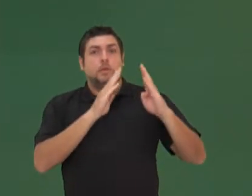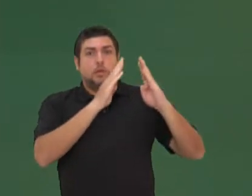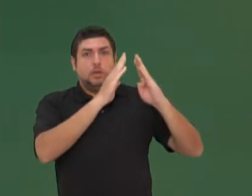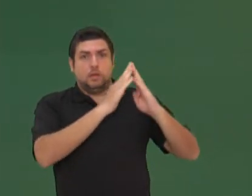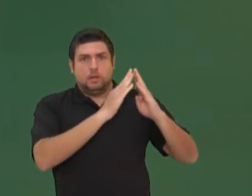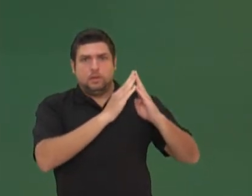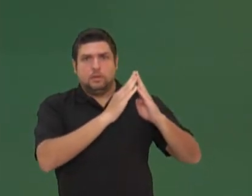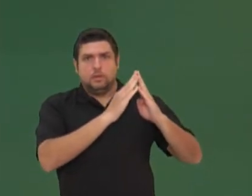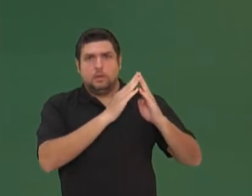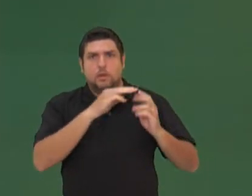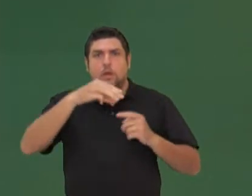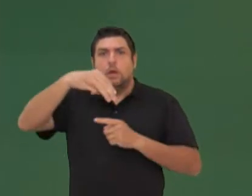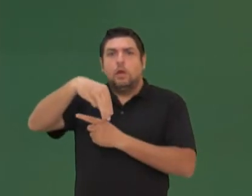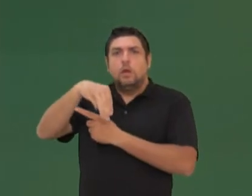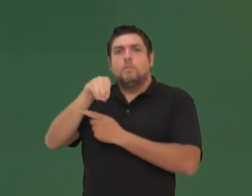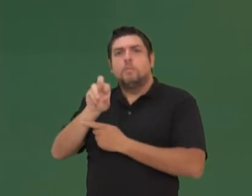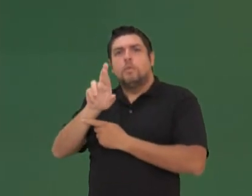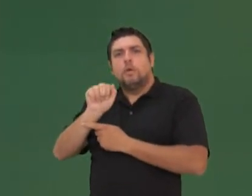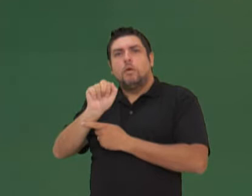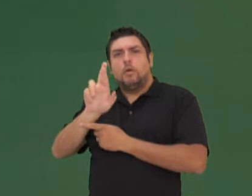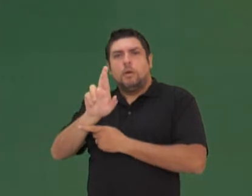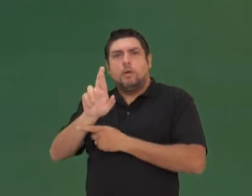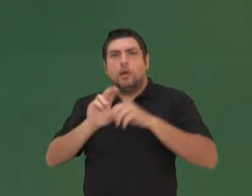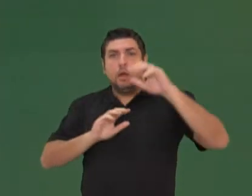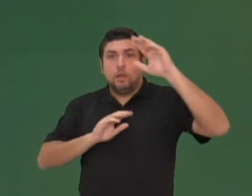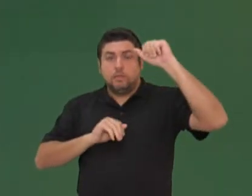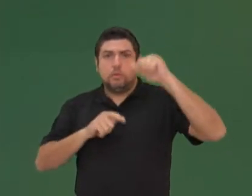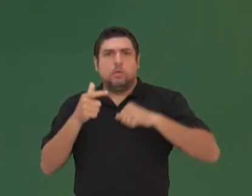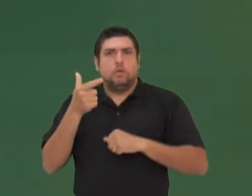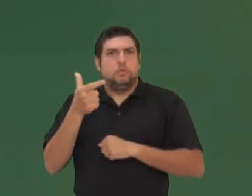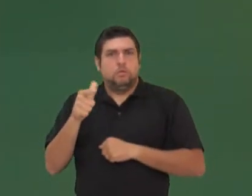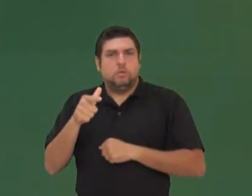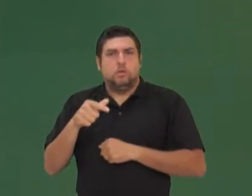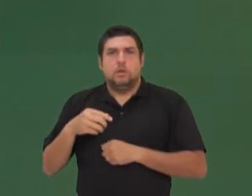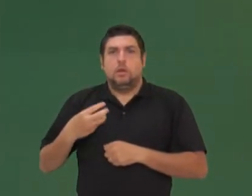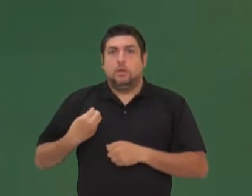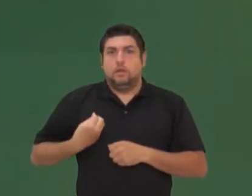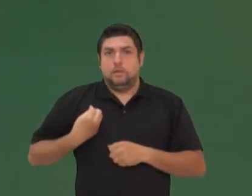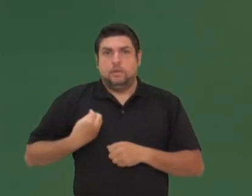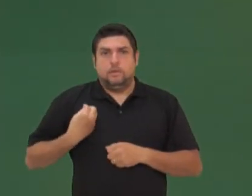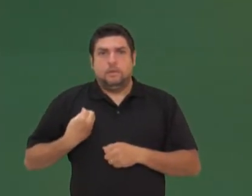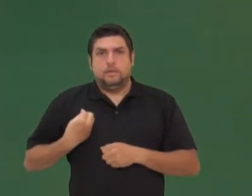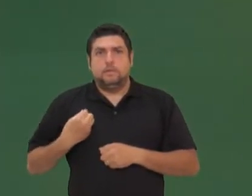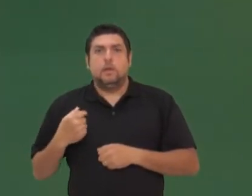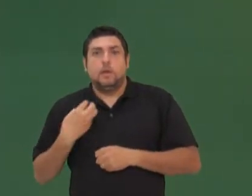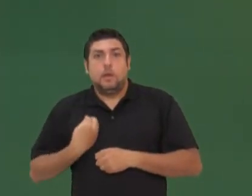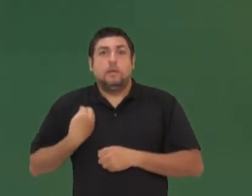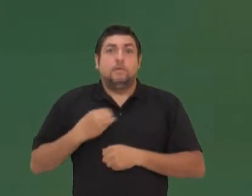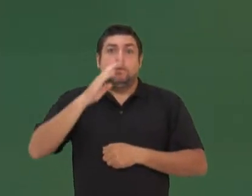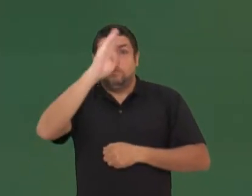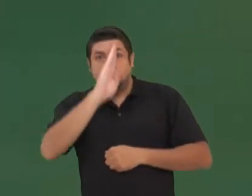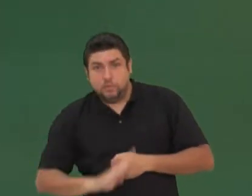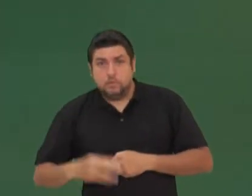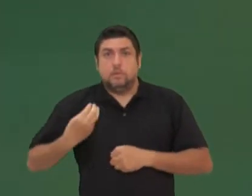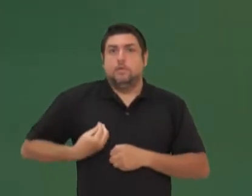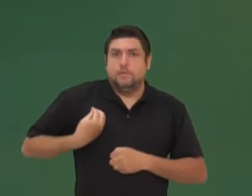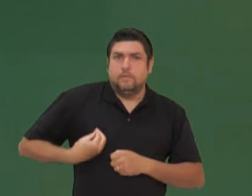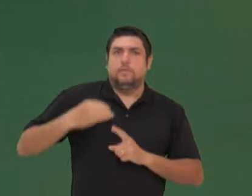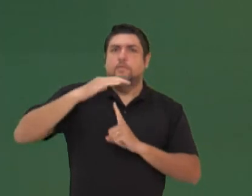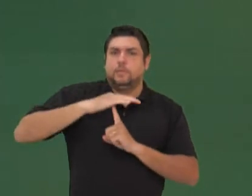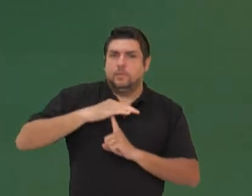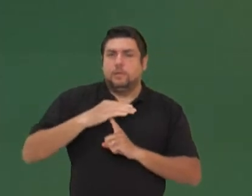em espanhol. Ah, eu moro, eu vivo. Ah, eu vivo em Brasil, vivo em Paraná. ¿Sí? Perfecto? Pues bien,